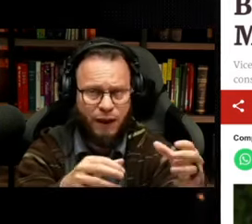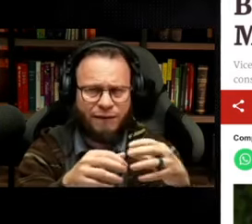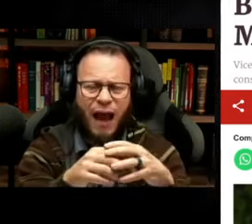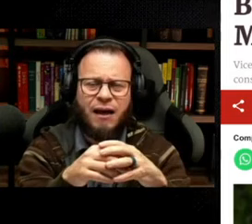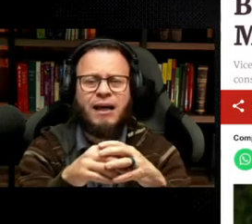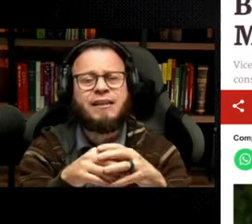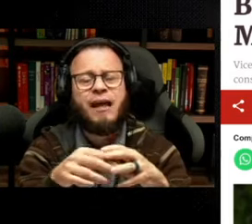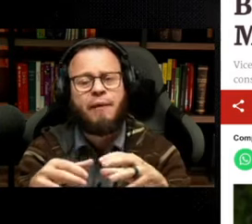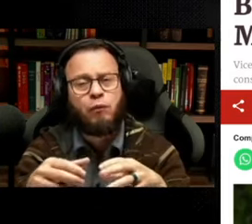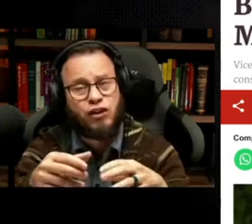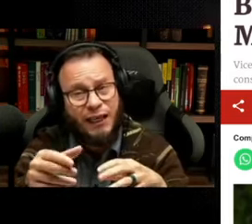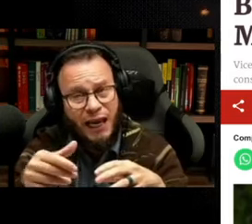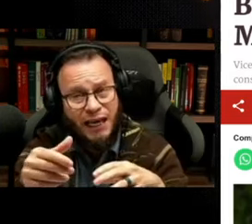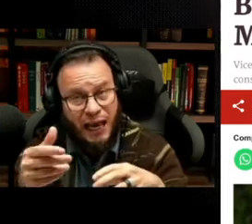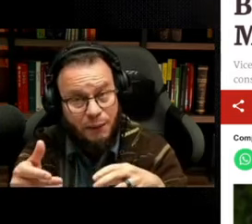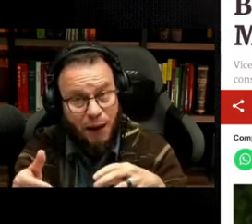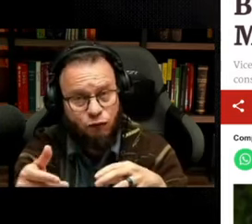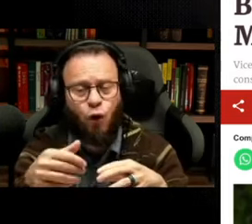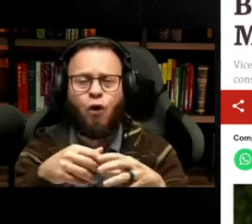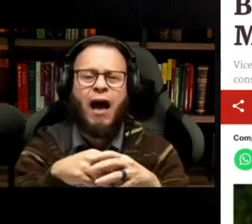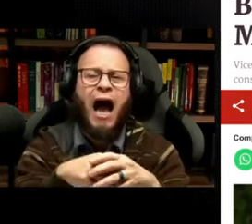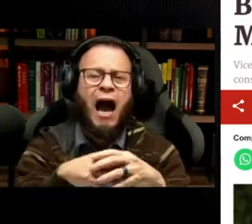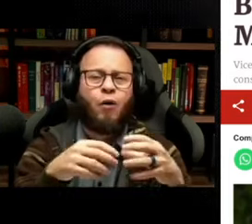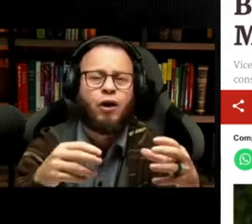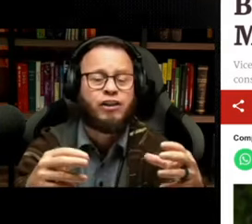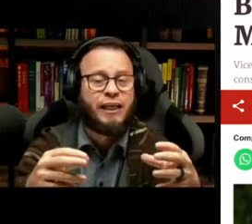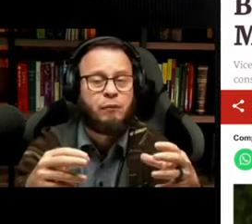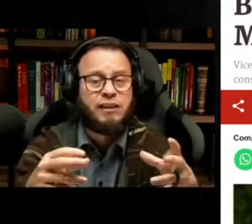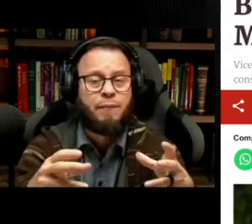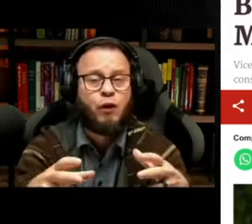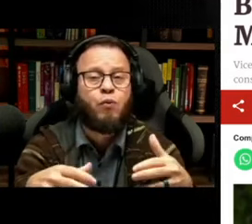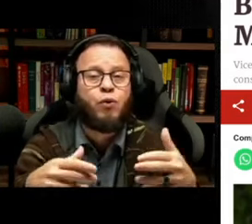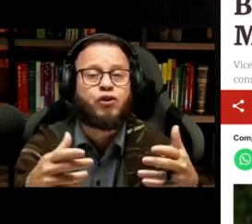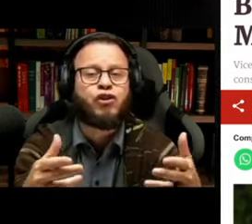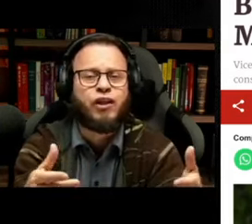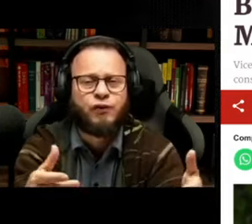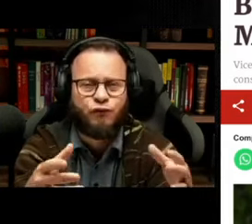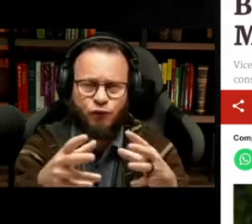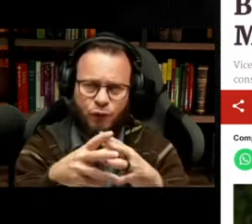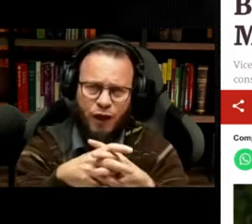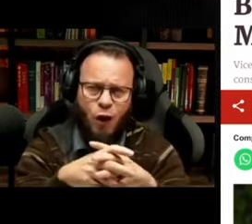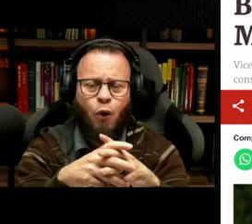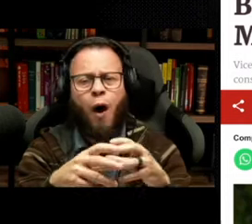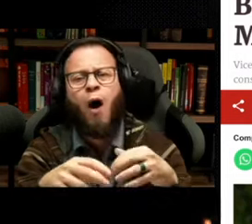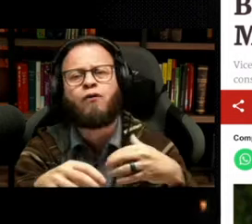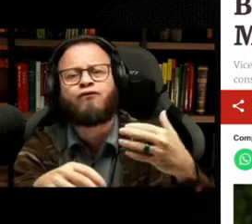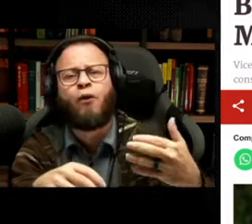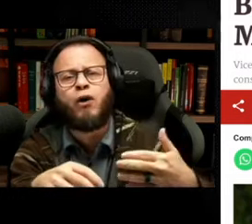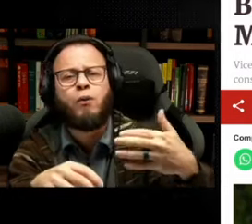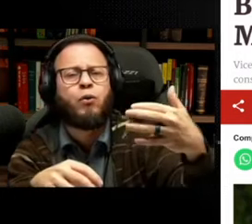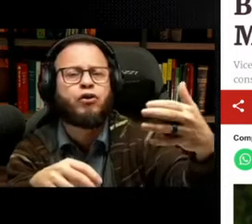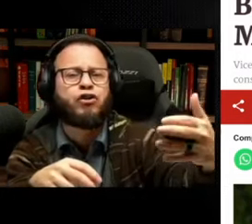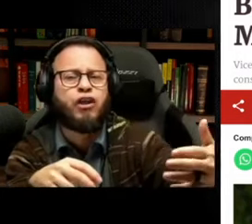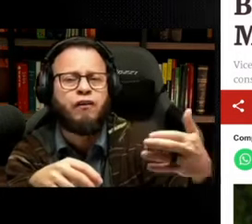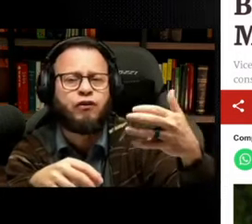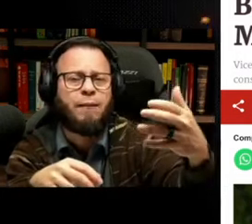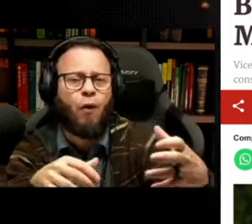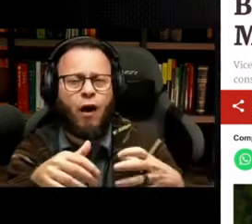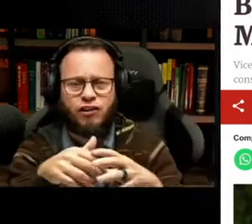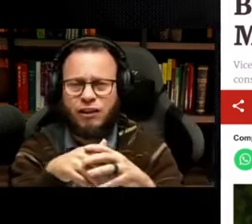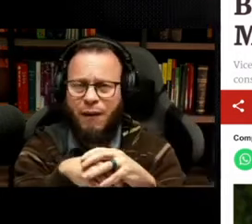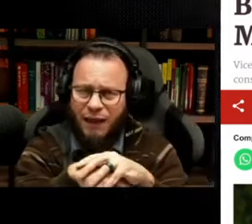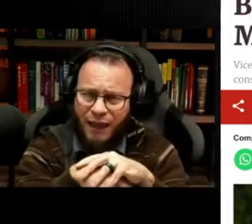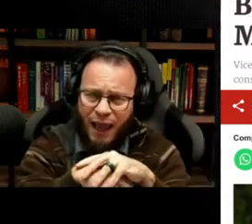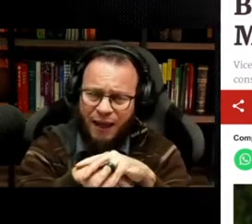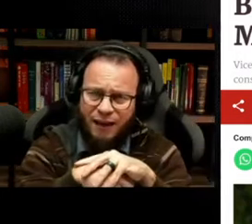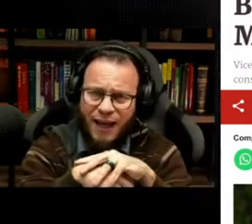mandou matar, sabemos quem é que matou, agora nós queremos saber o motivo. Qual foi o motivo da